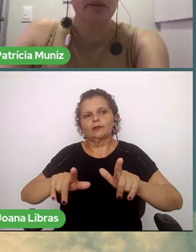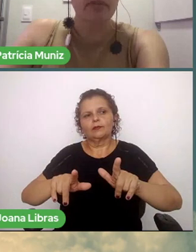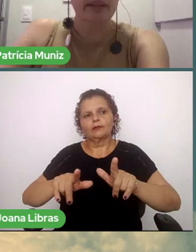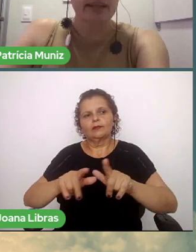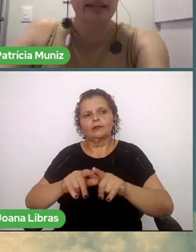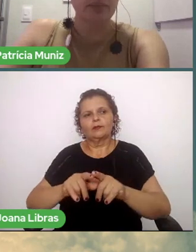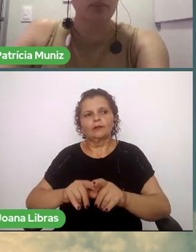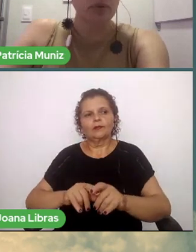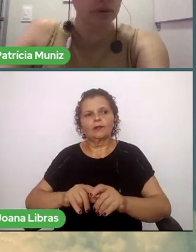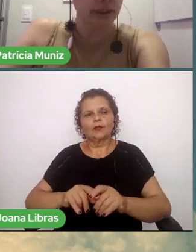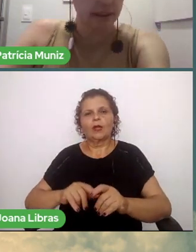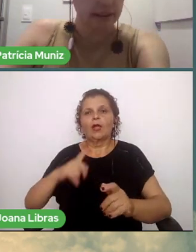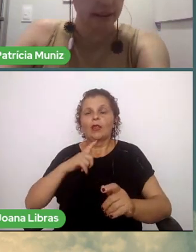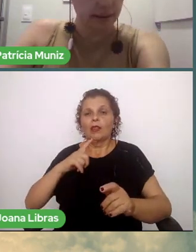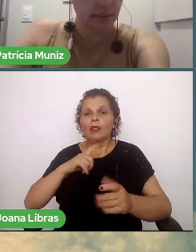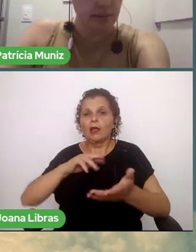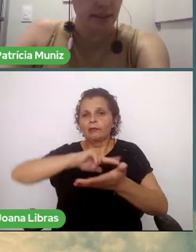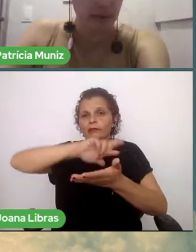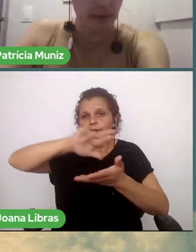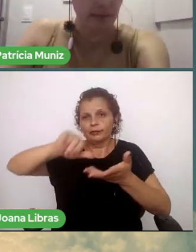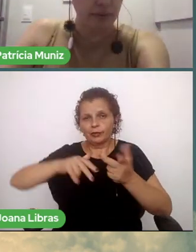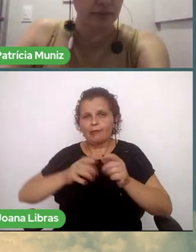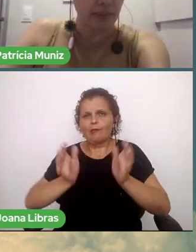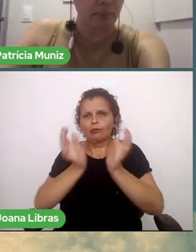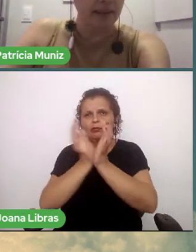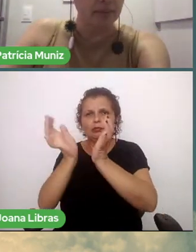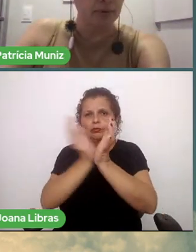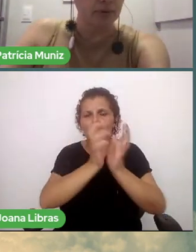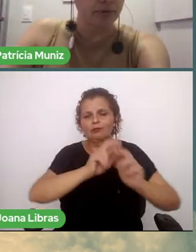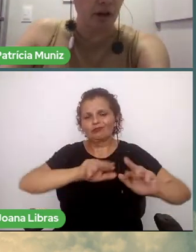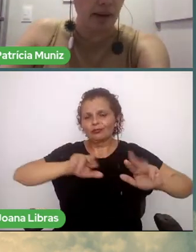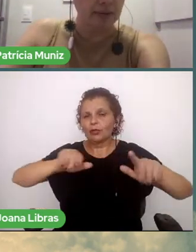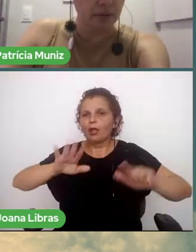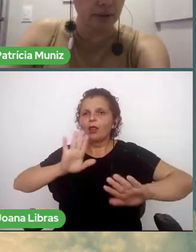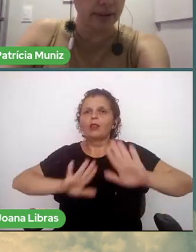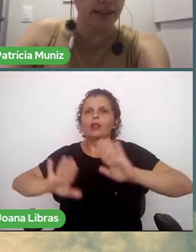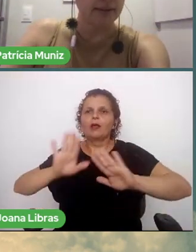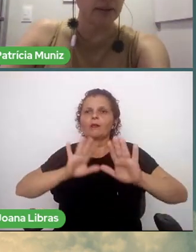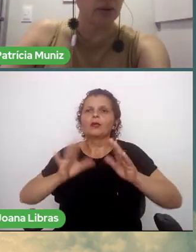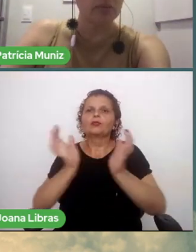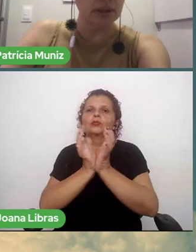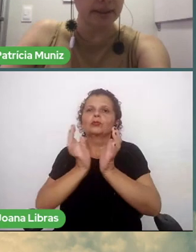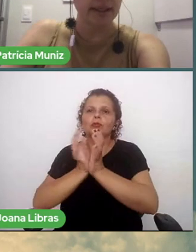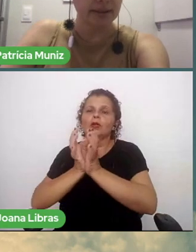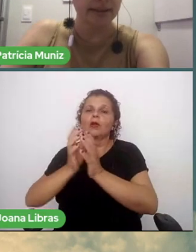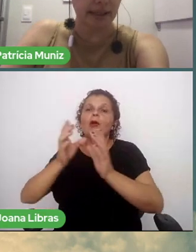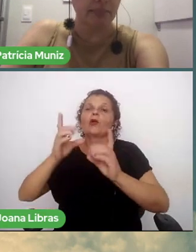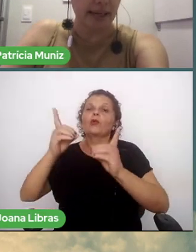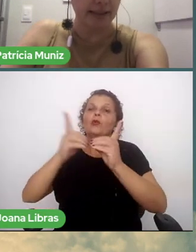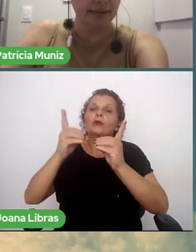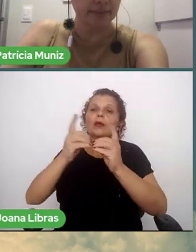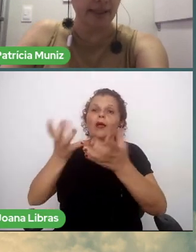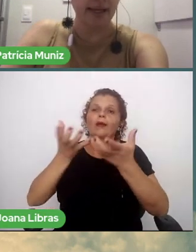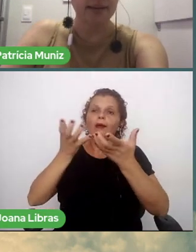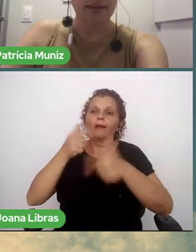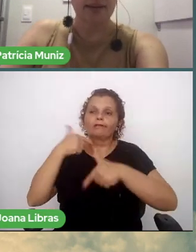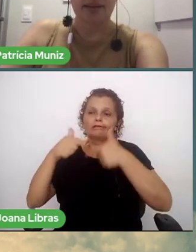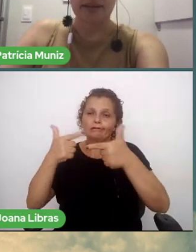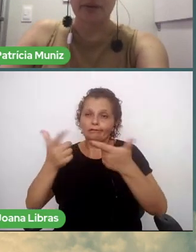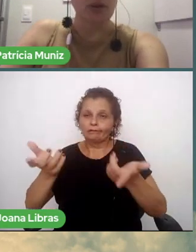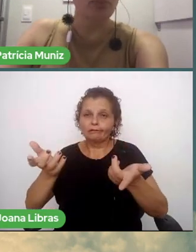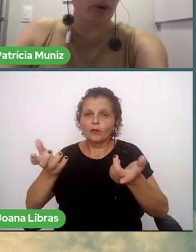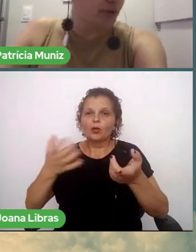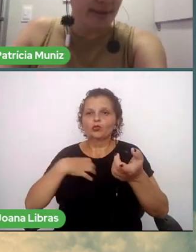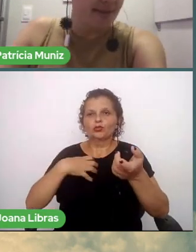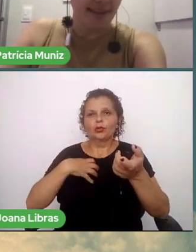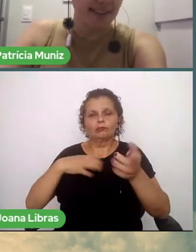gente tem uma variedade muito grande de times na TW, então depende muito do formato do cliente, de como o cliente trabalha, tá?